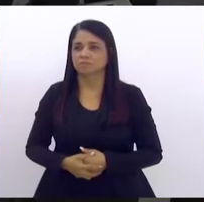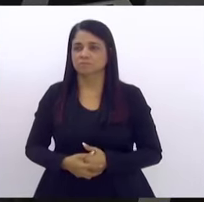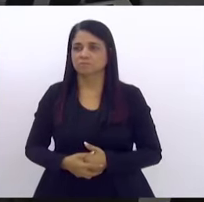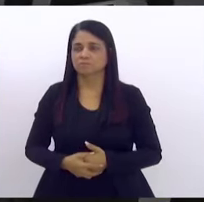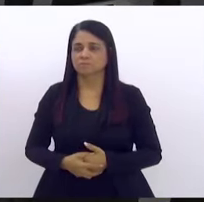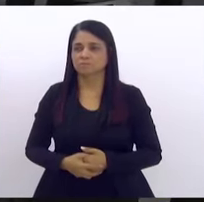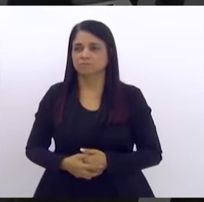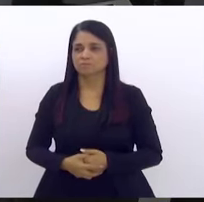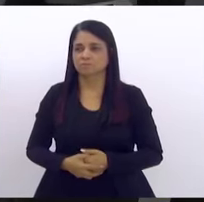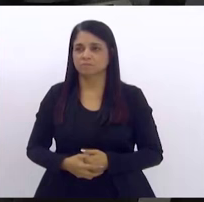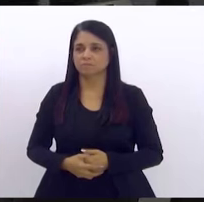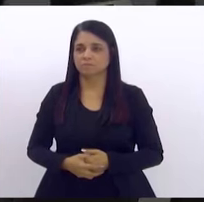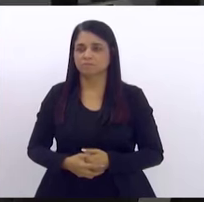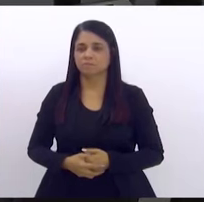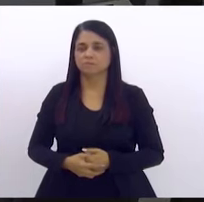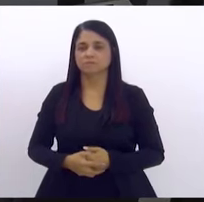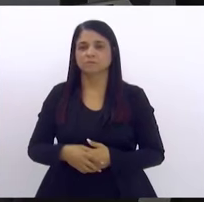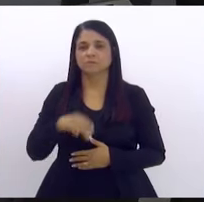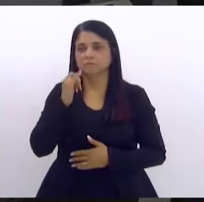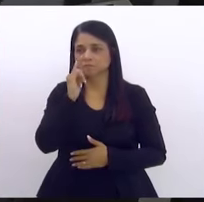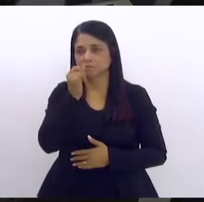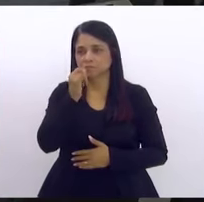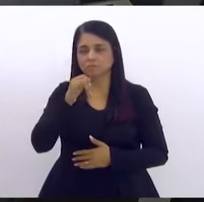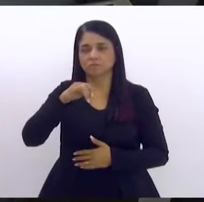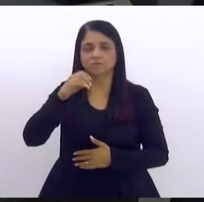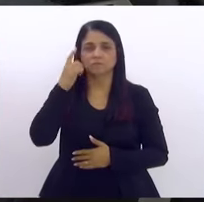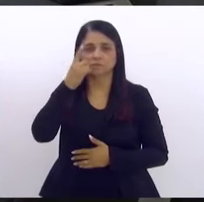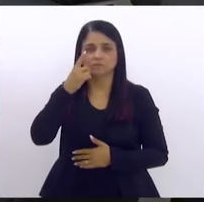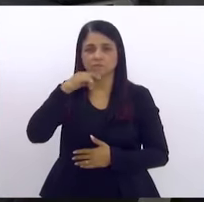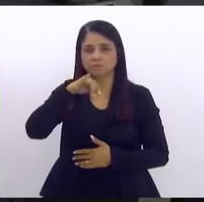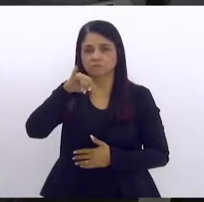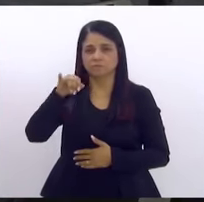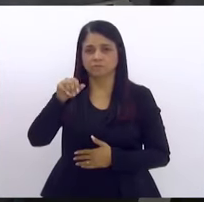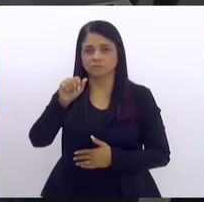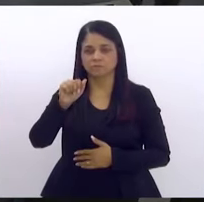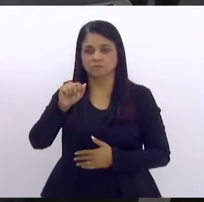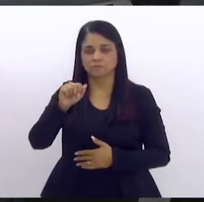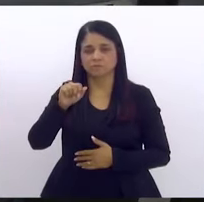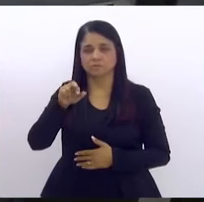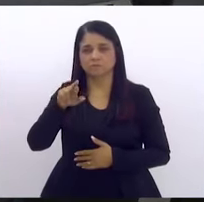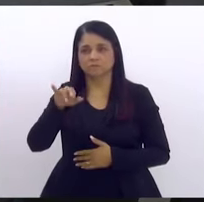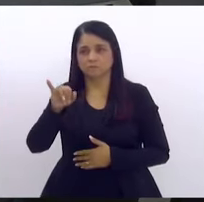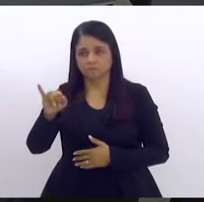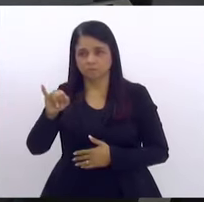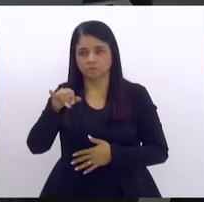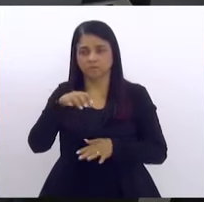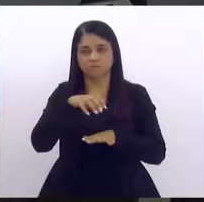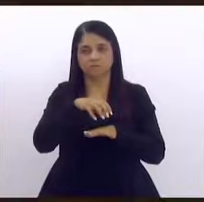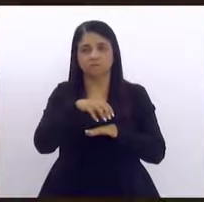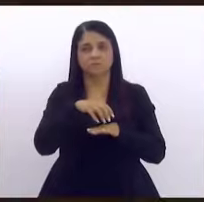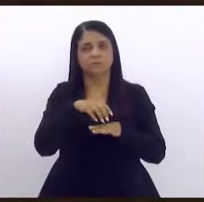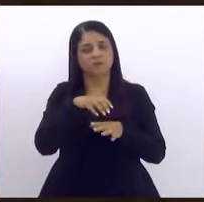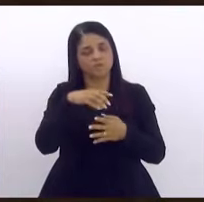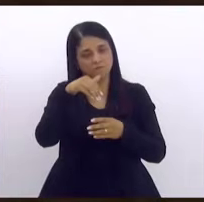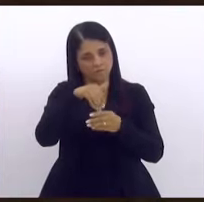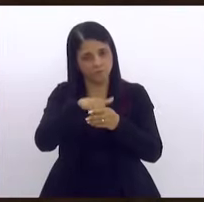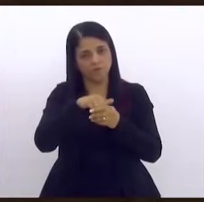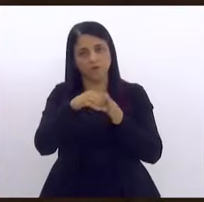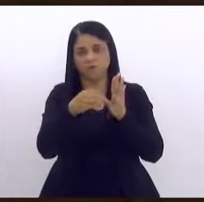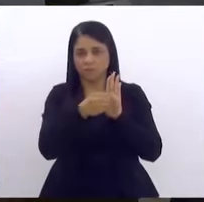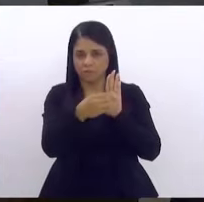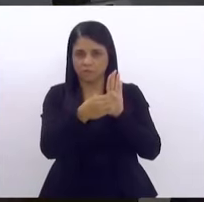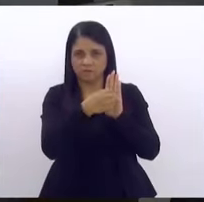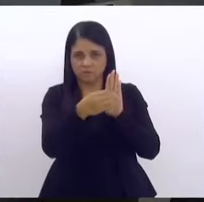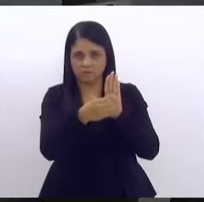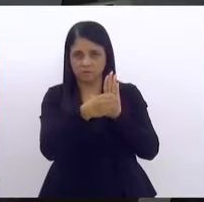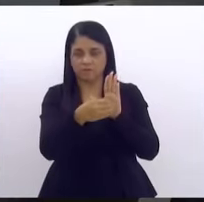Designo relator especial Jari, gentileza, pelo transporte. Favorável parecer. Muito